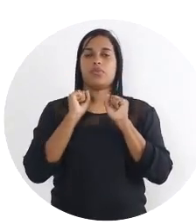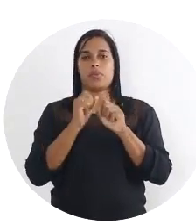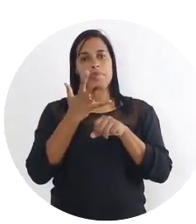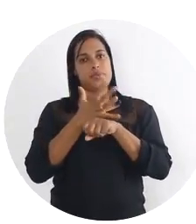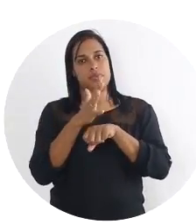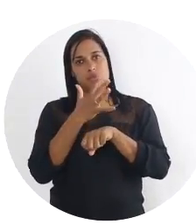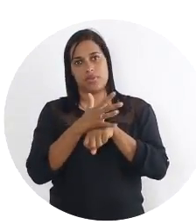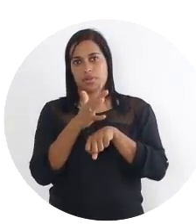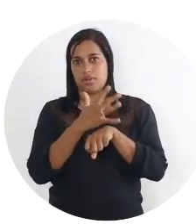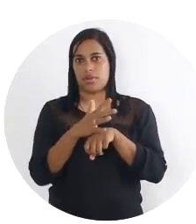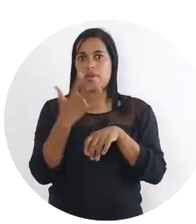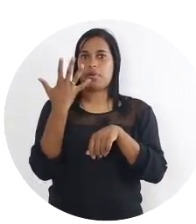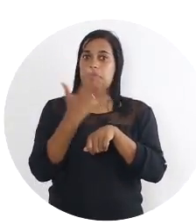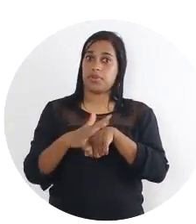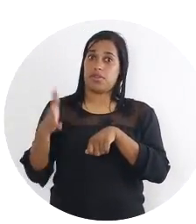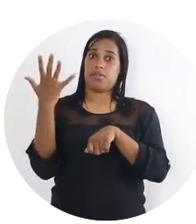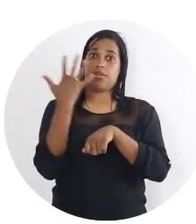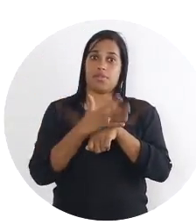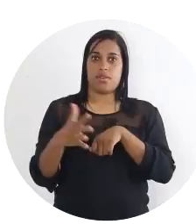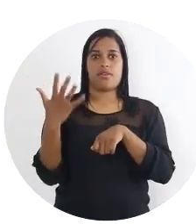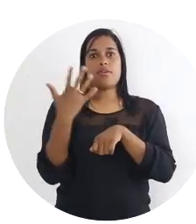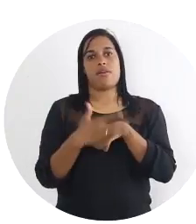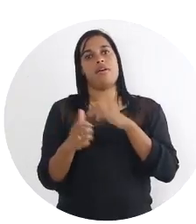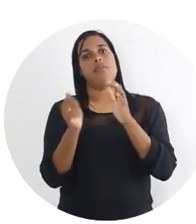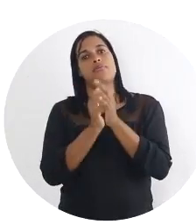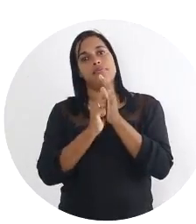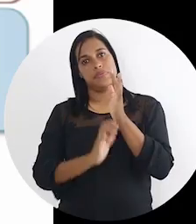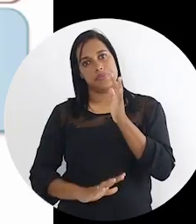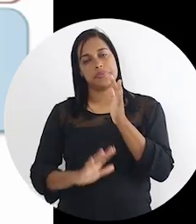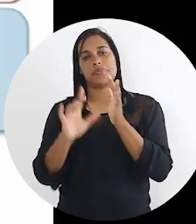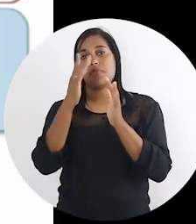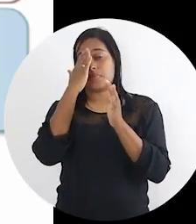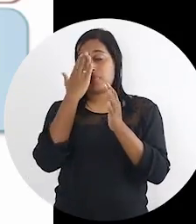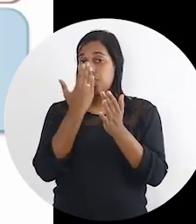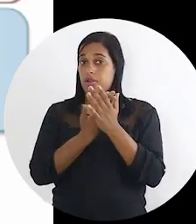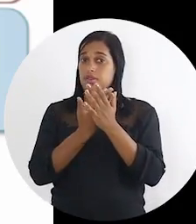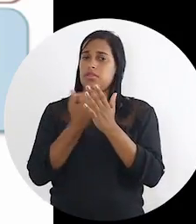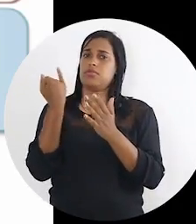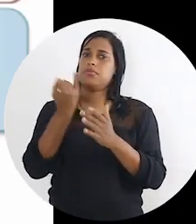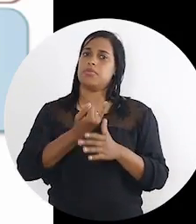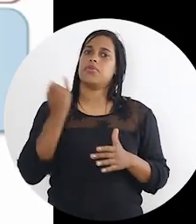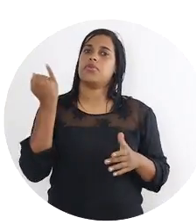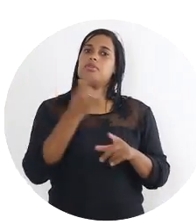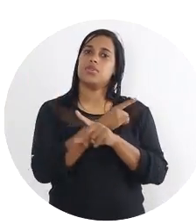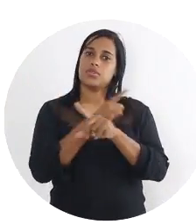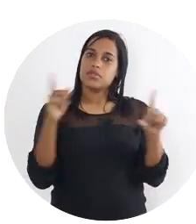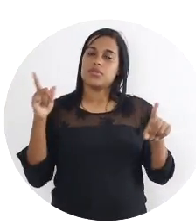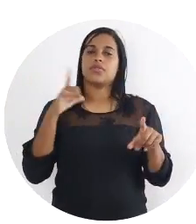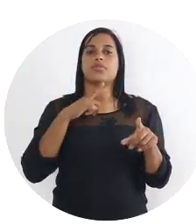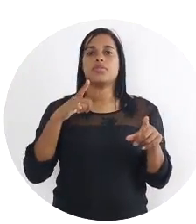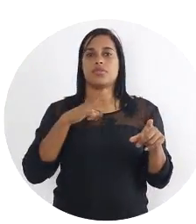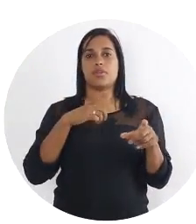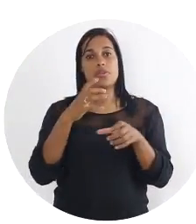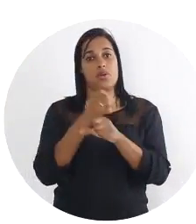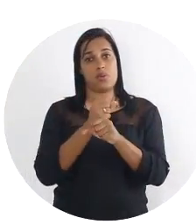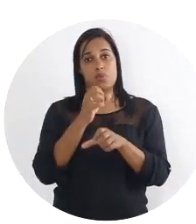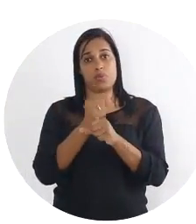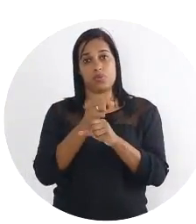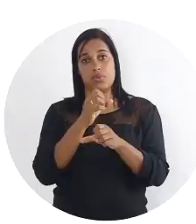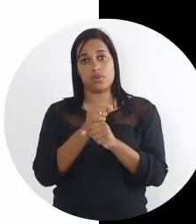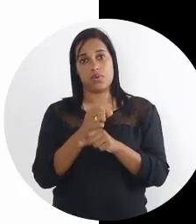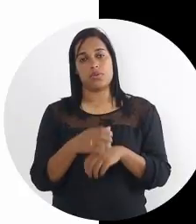poder treinar, praticar um pouco através desses exercícios. Mas eu acredito que seja fundamental que você adquira essa